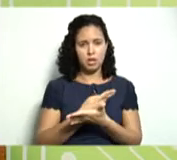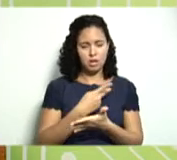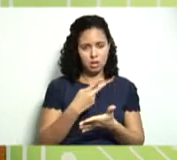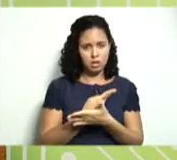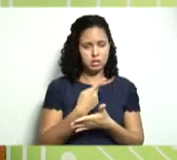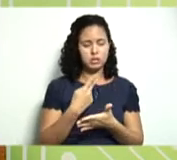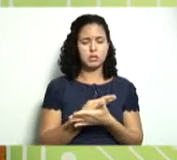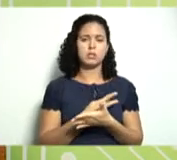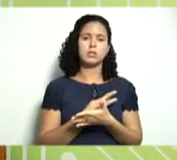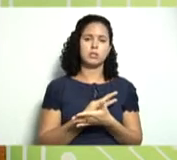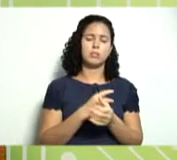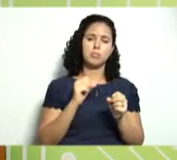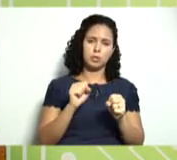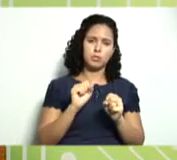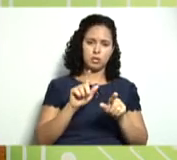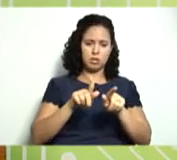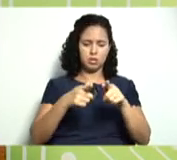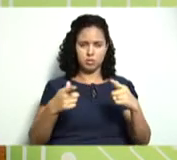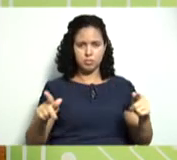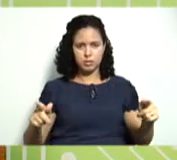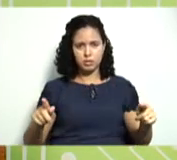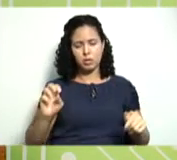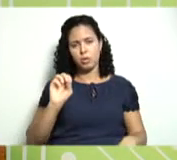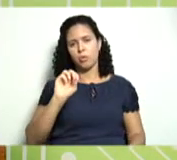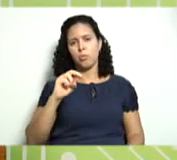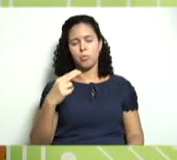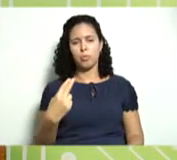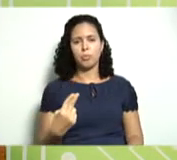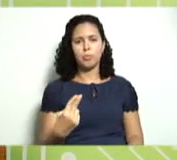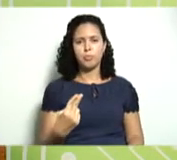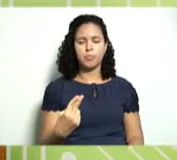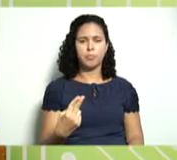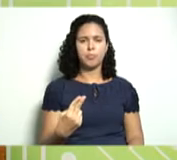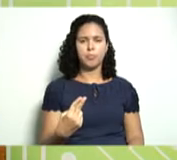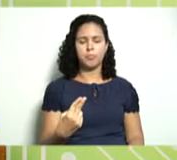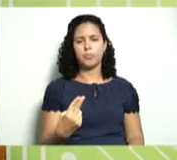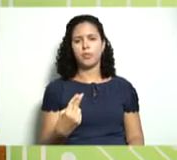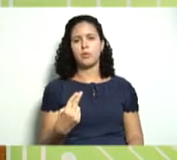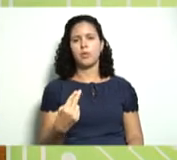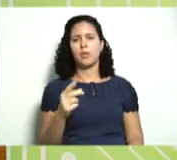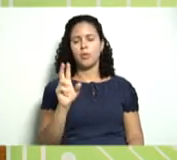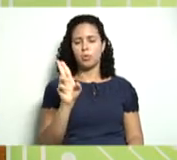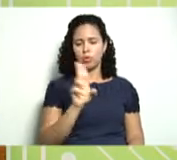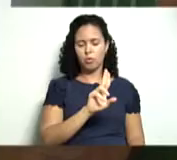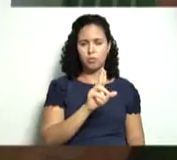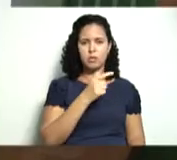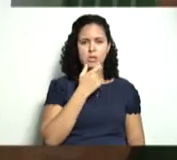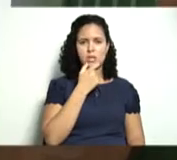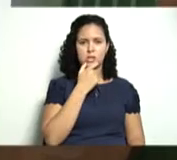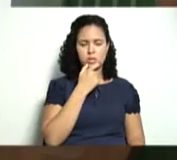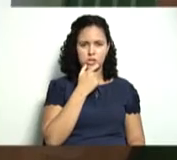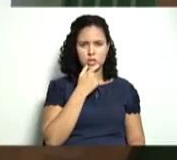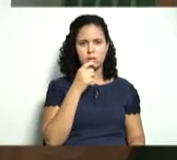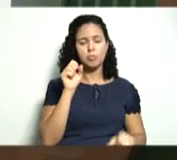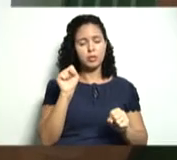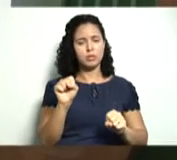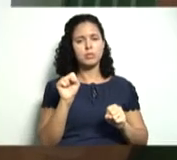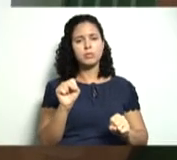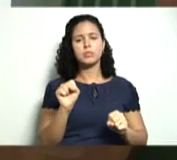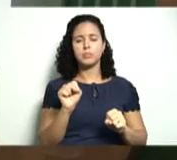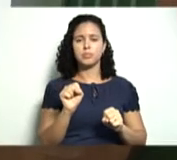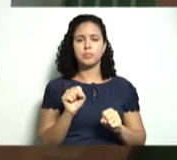errada na gramática ou ela não ela pode estar por exemplo o nome inglês mensal que também vai aparecer